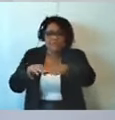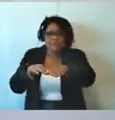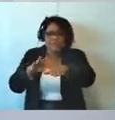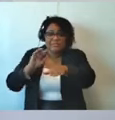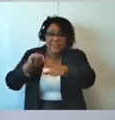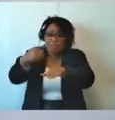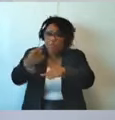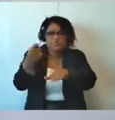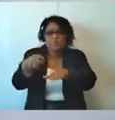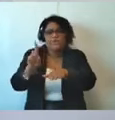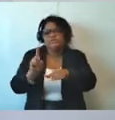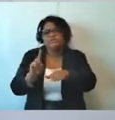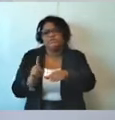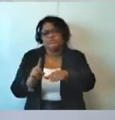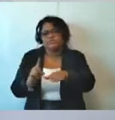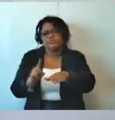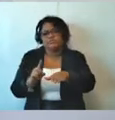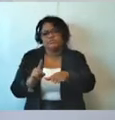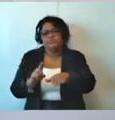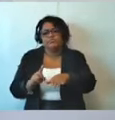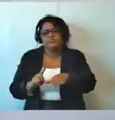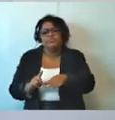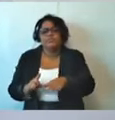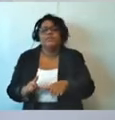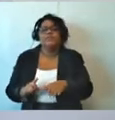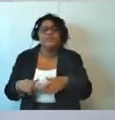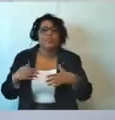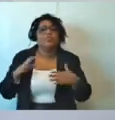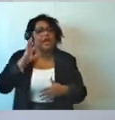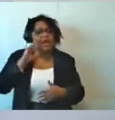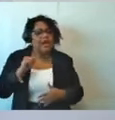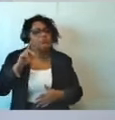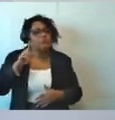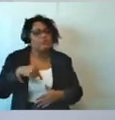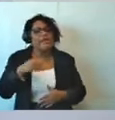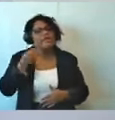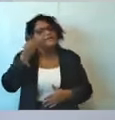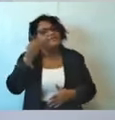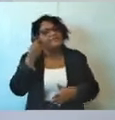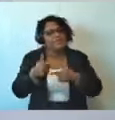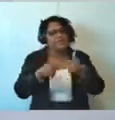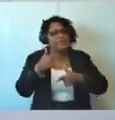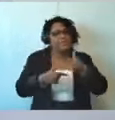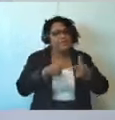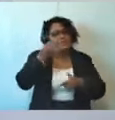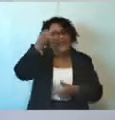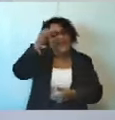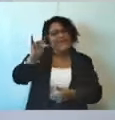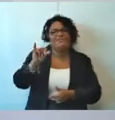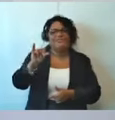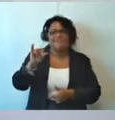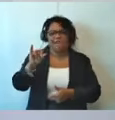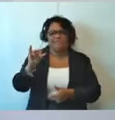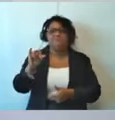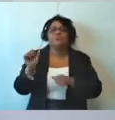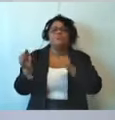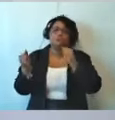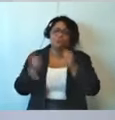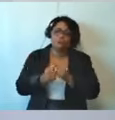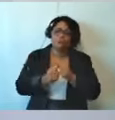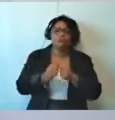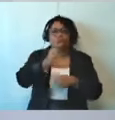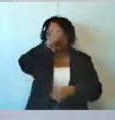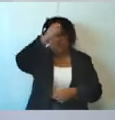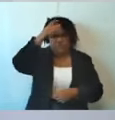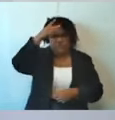que é 60 quilômetros. Então, acho que, na verdade, é fazer um trabalho preventivo juntamente com a prefeitura. Então, acho que levar isso para você, vereador,